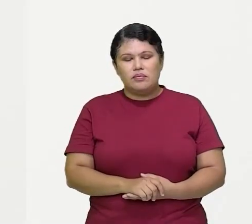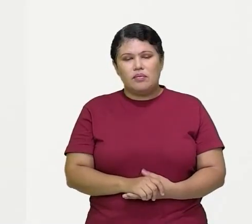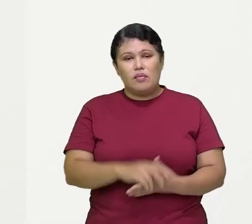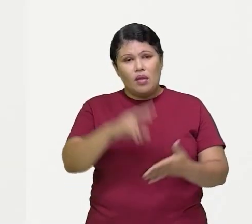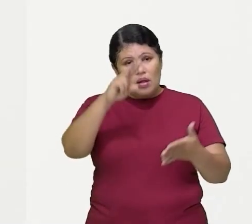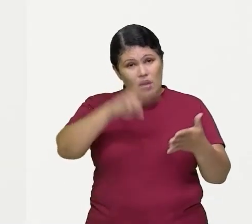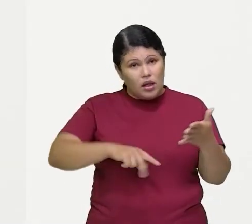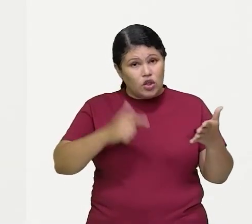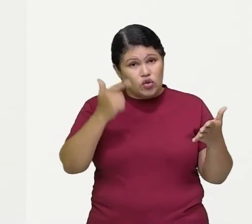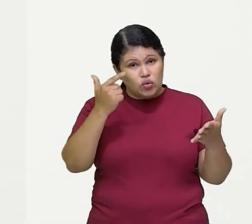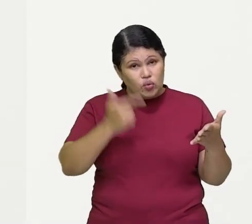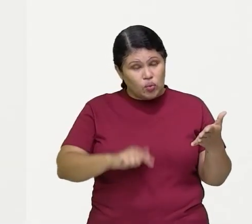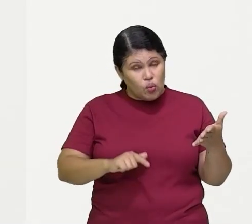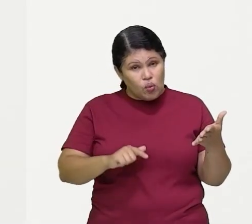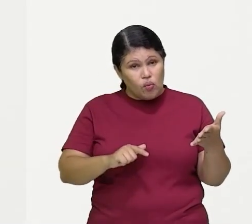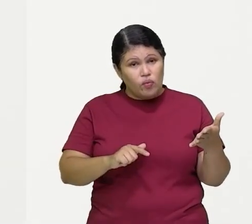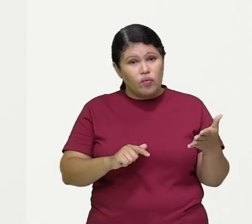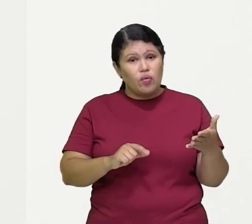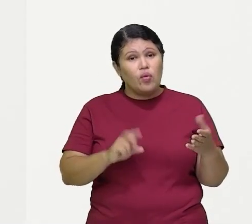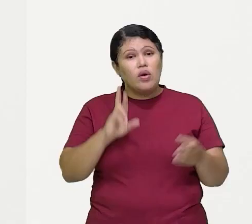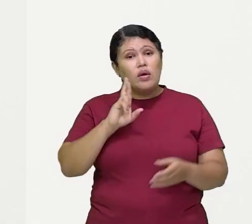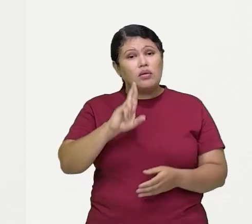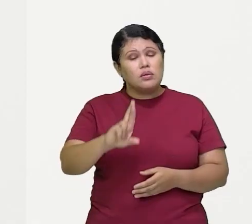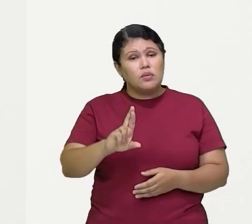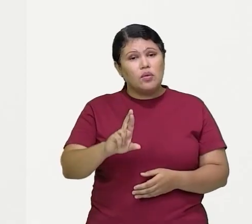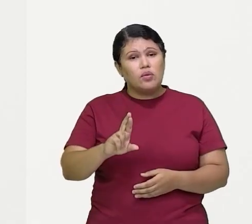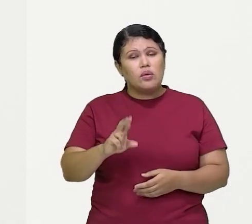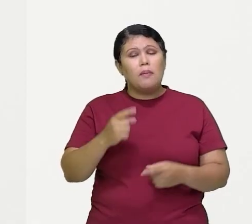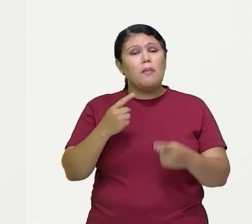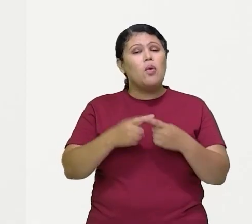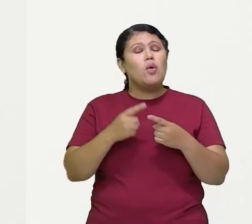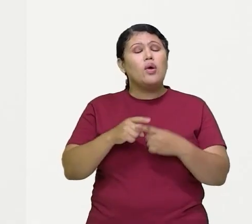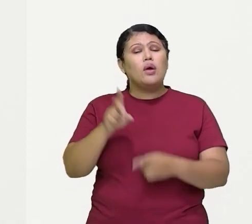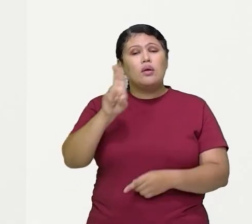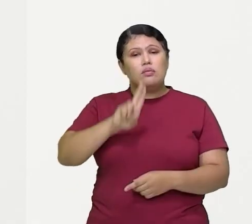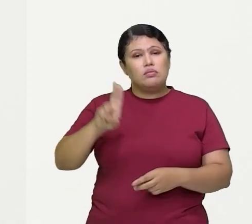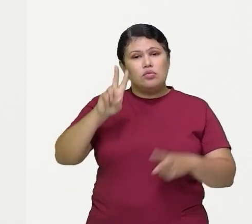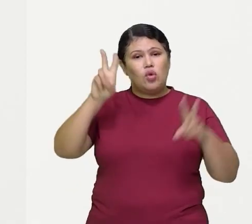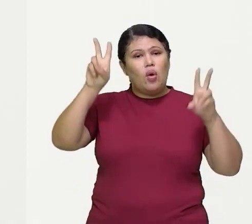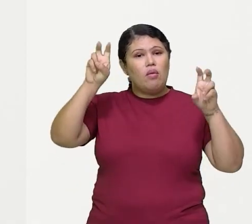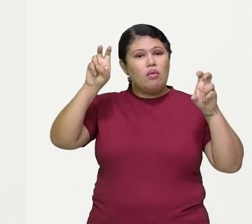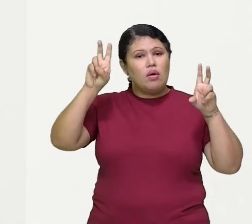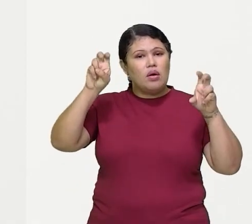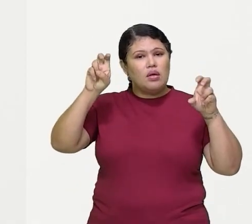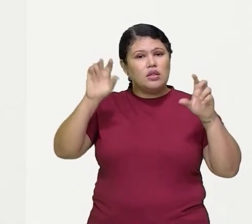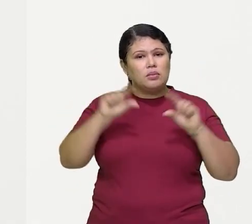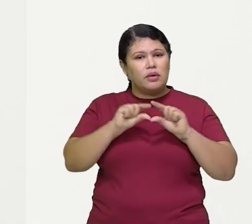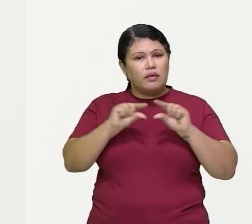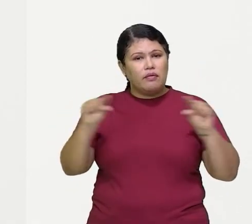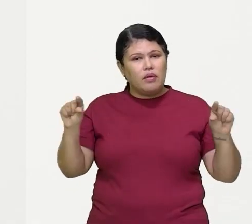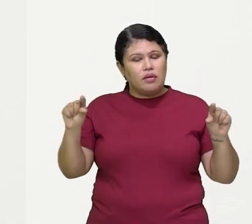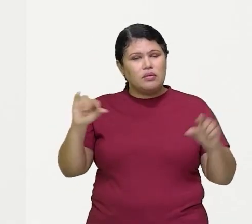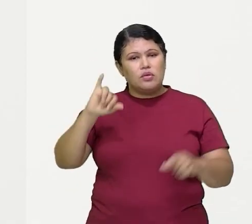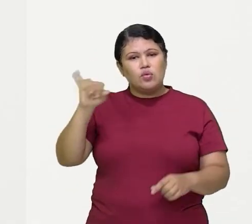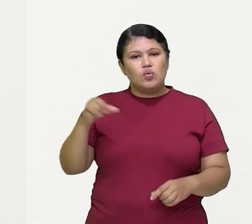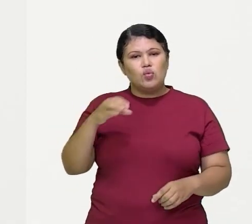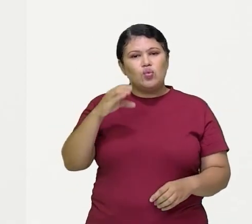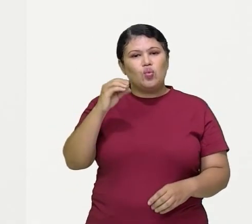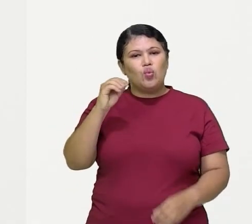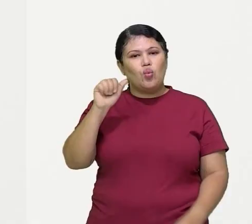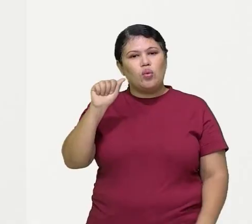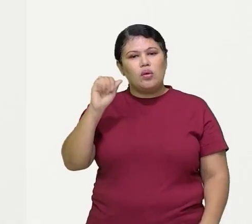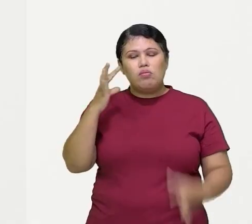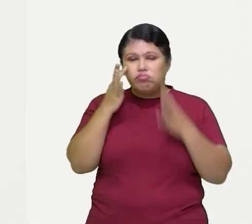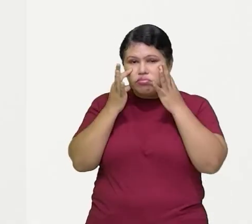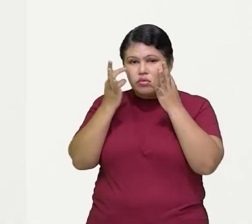Releia o trecho do livro e responda. As aspas foram usadas nessa frase. João,